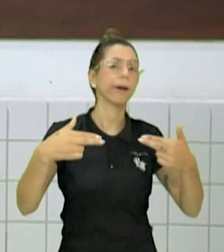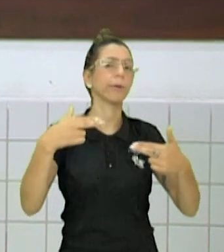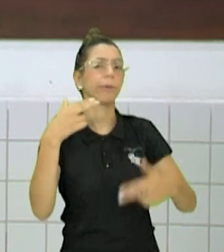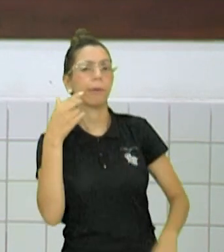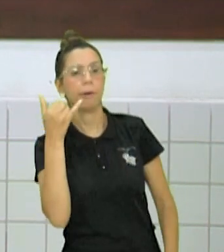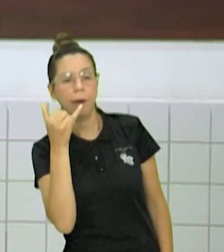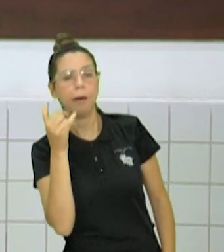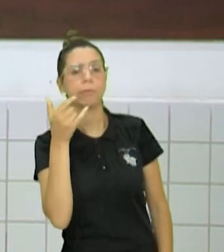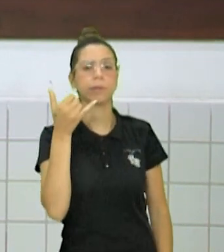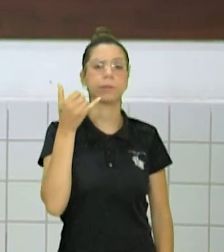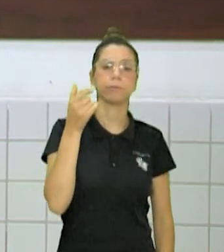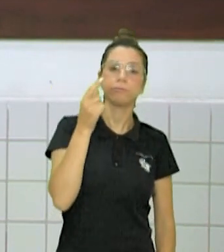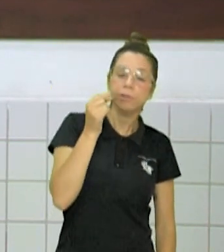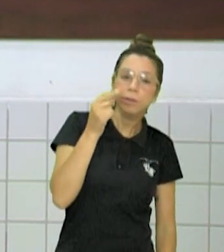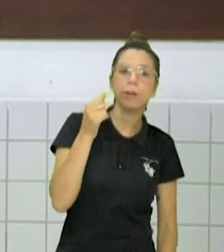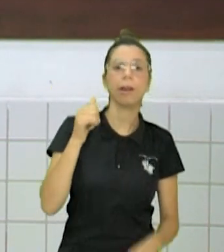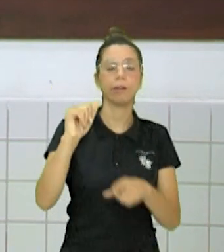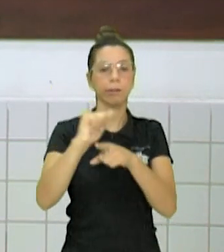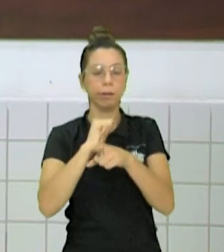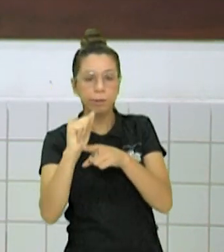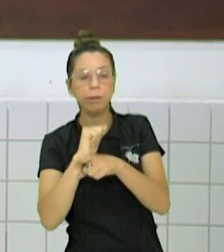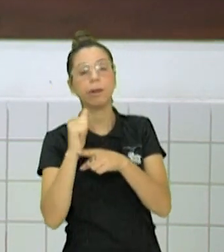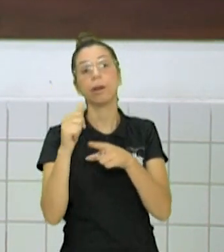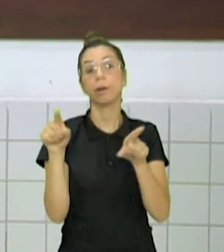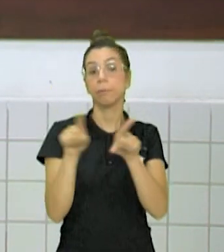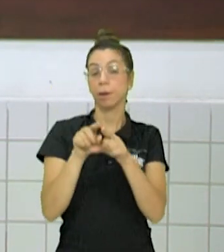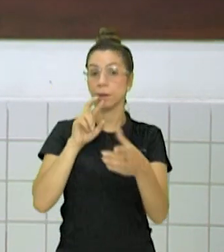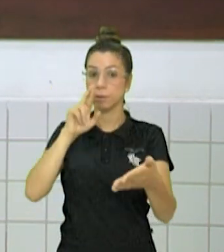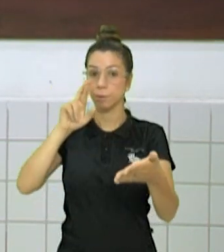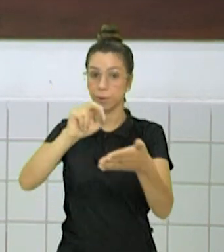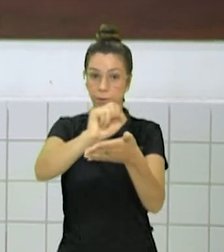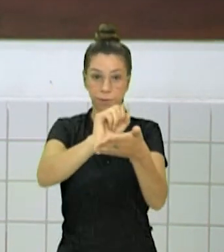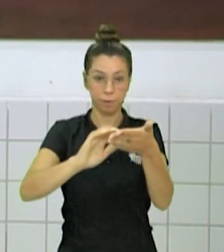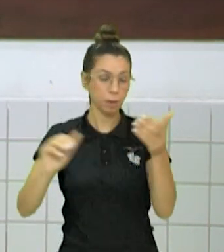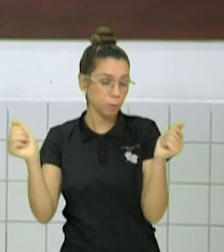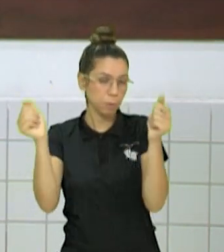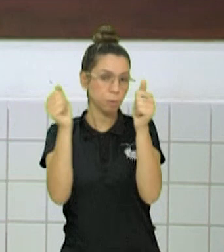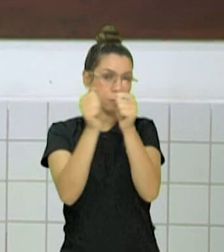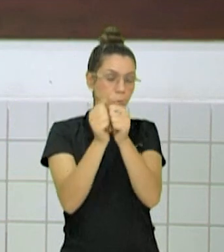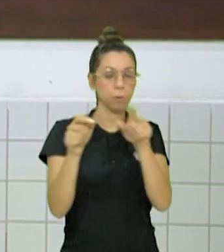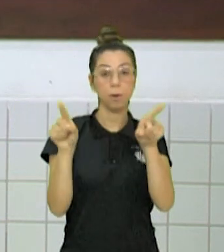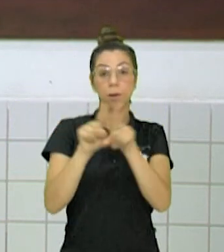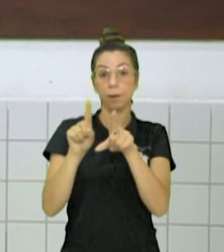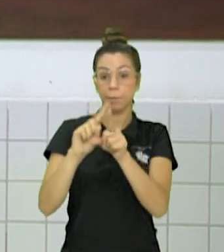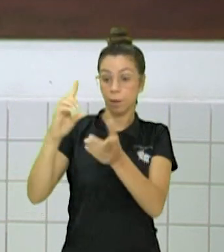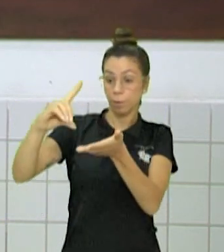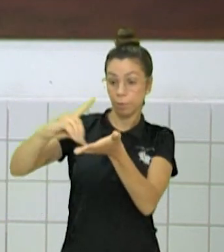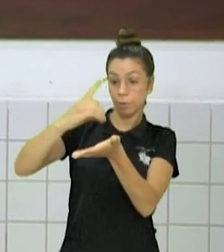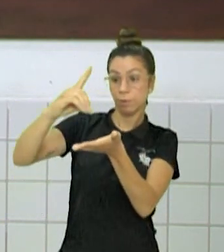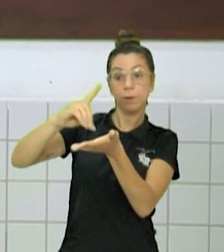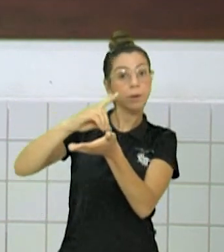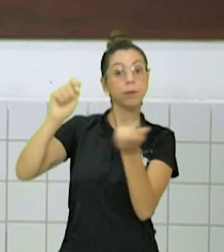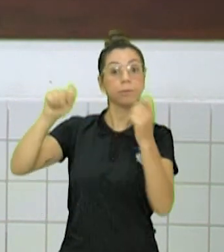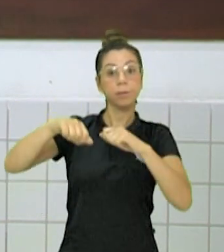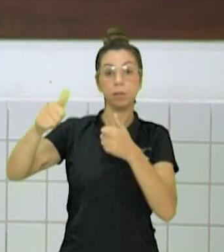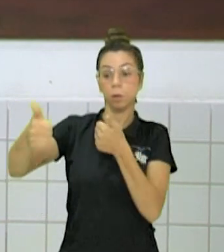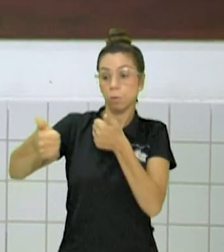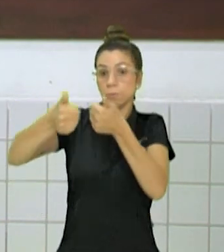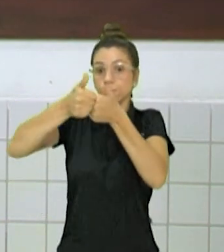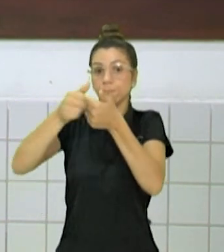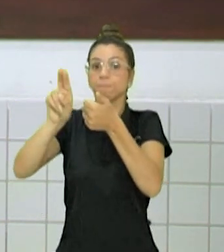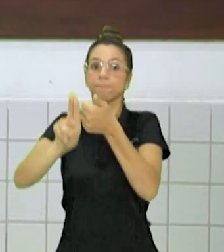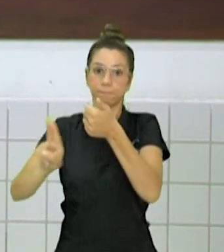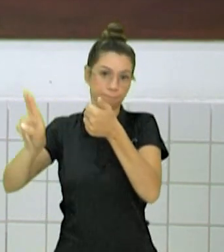lápis, borracha, caneta, tá bom? Para poder fazer as atividades aqui comigo. Deixa o dicionário aí perto também, pois ele será bem útil,